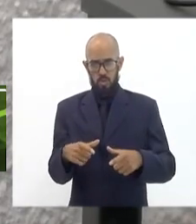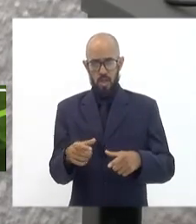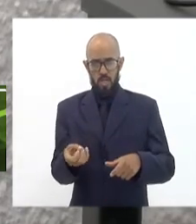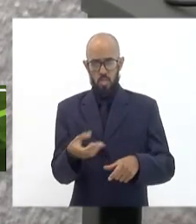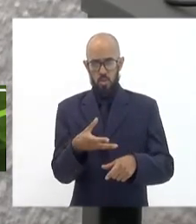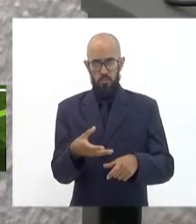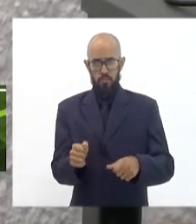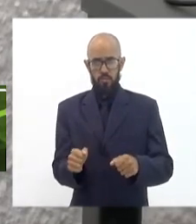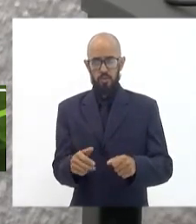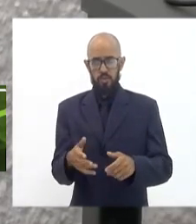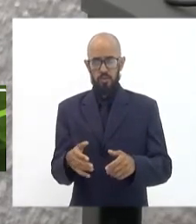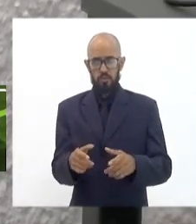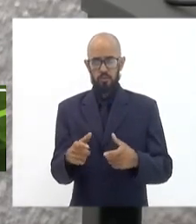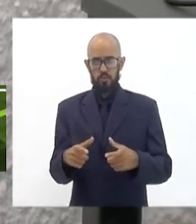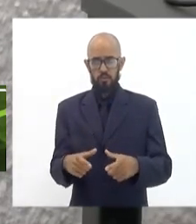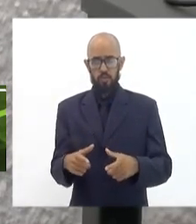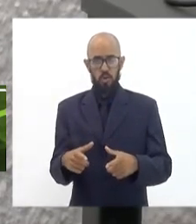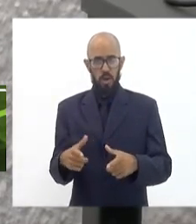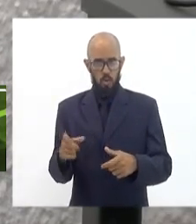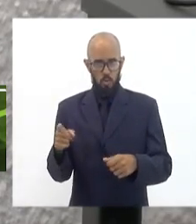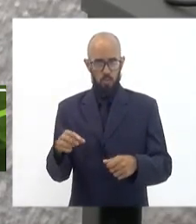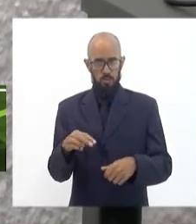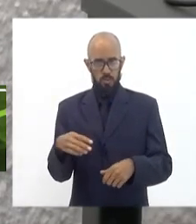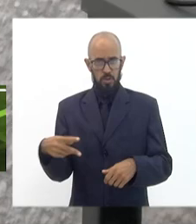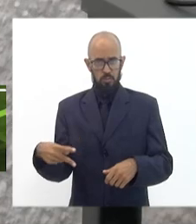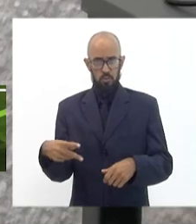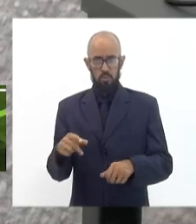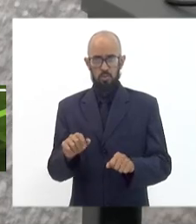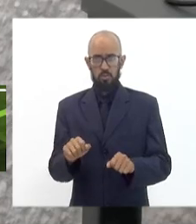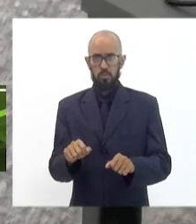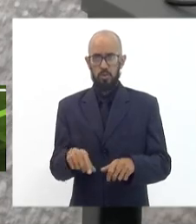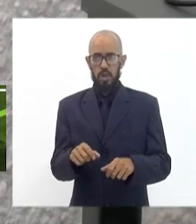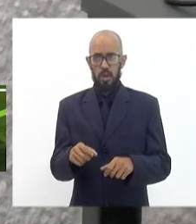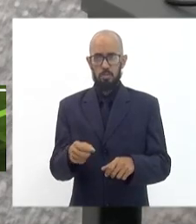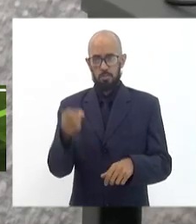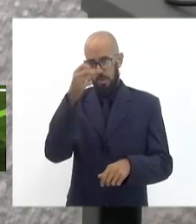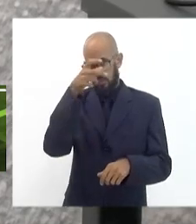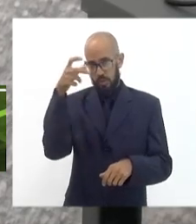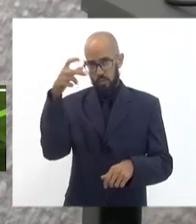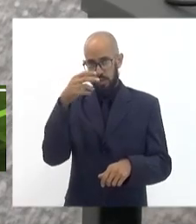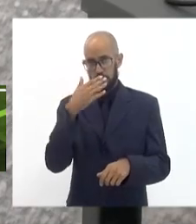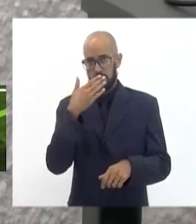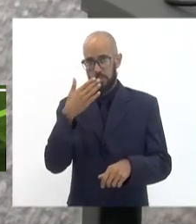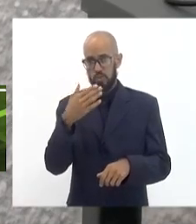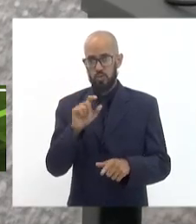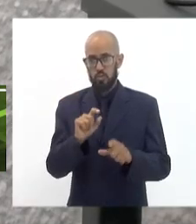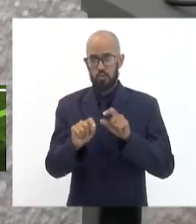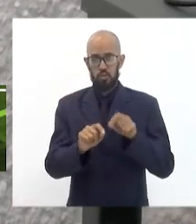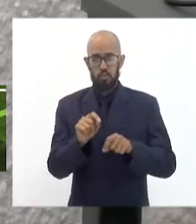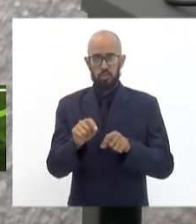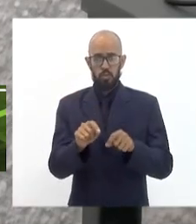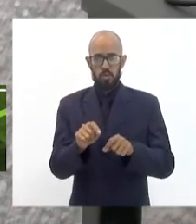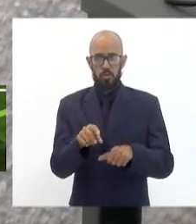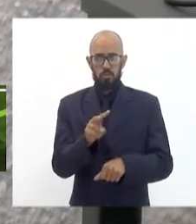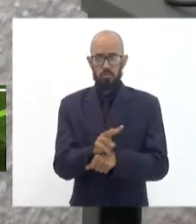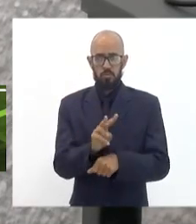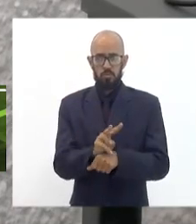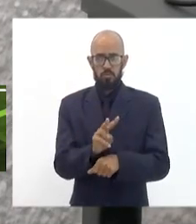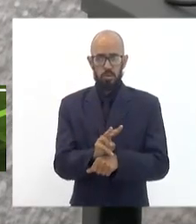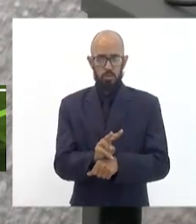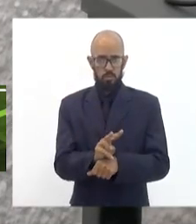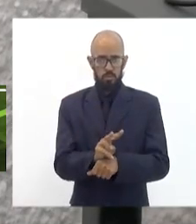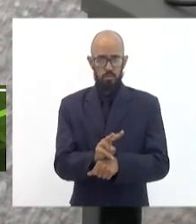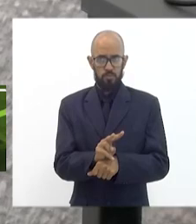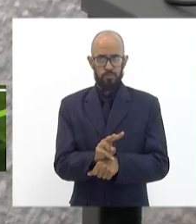vou para sugestão Ministério Público local e imediatamente a prefeitura requereu e foi dado autorização provisória aonde